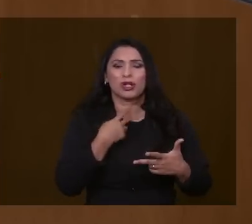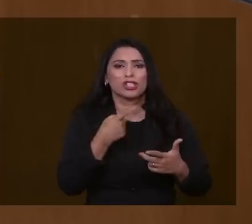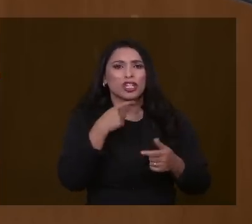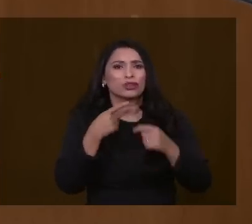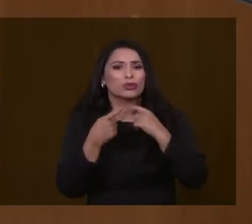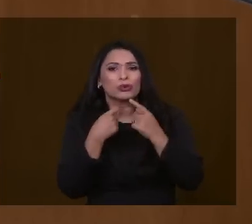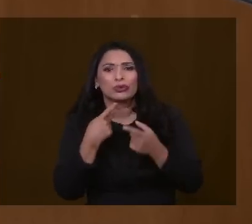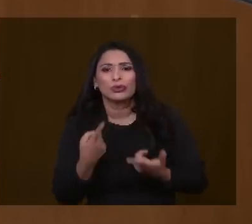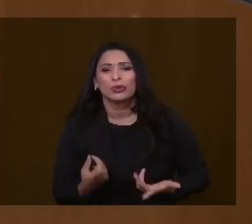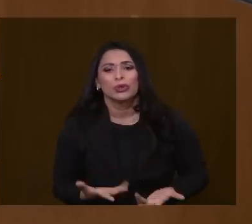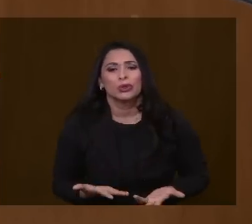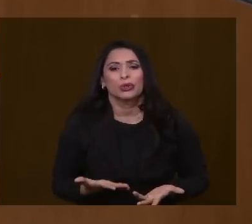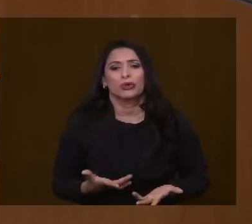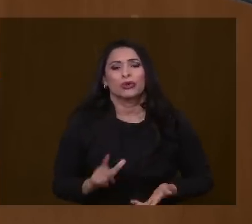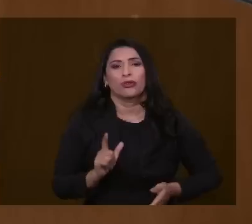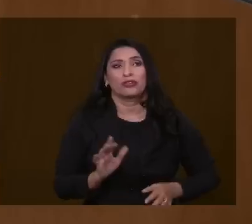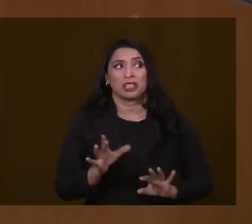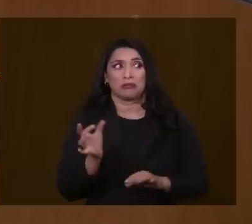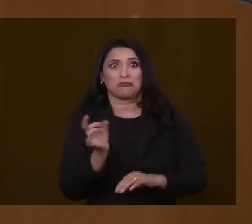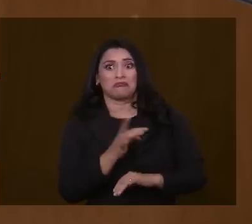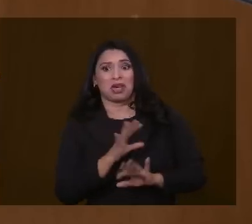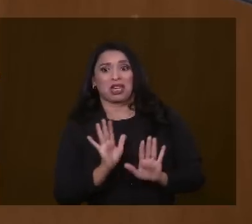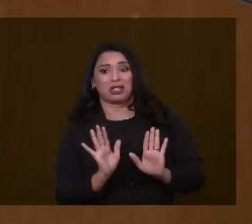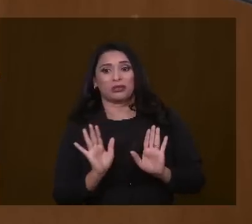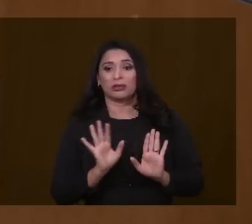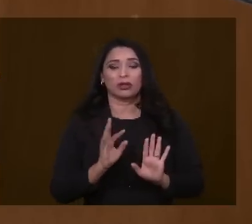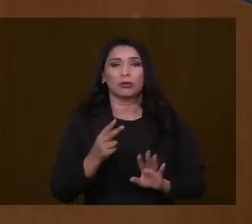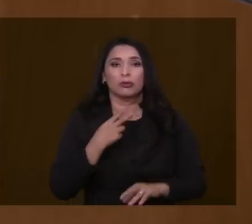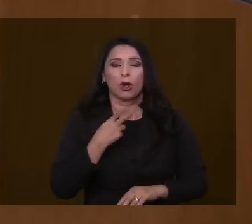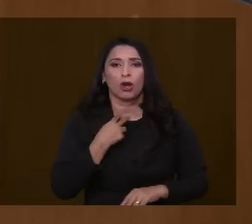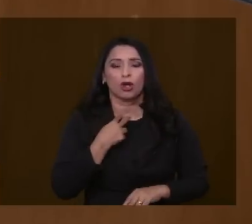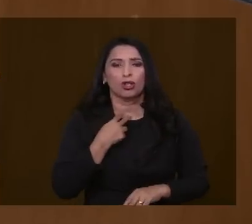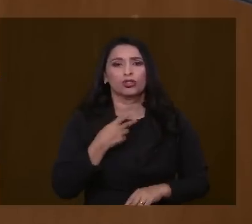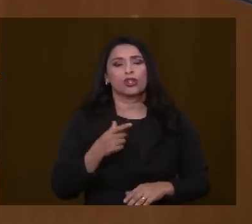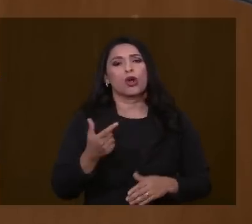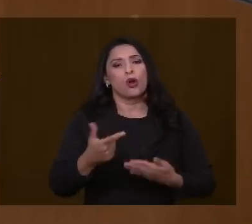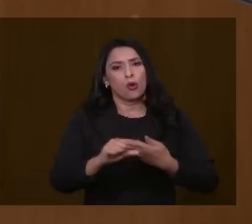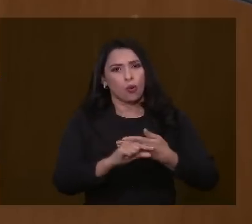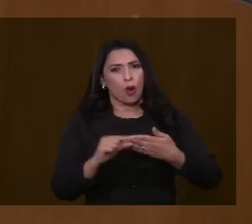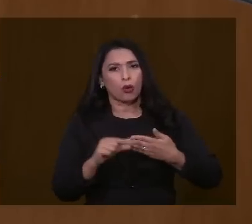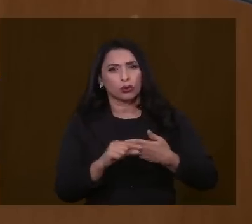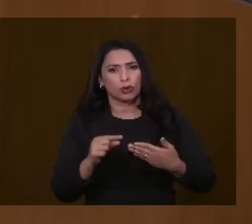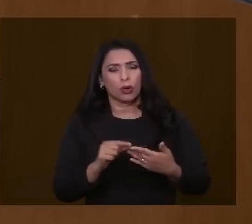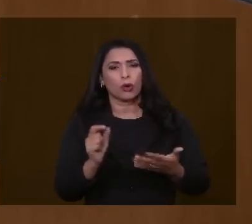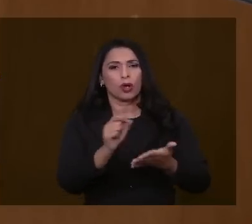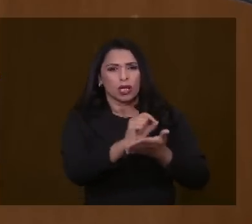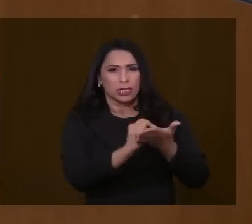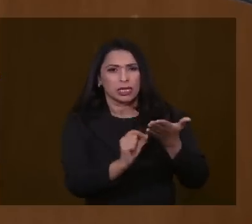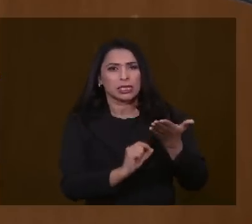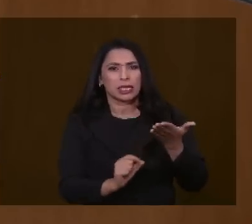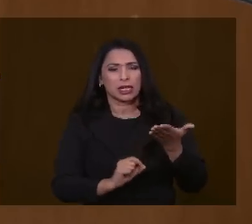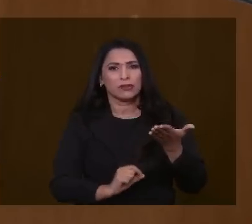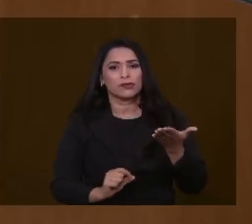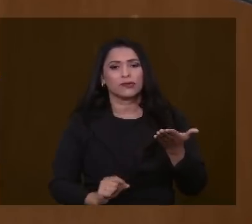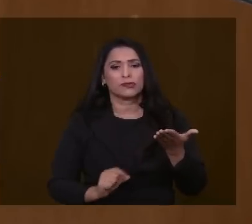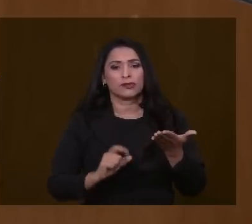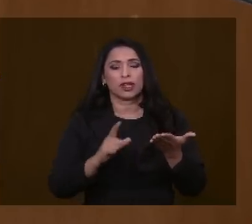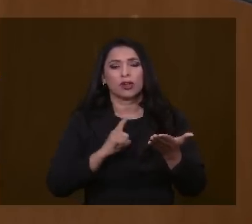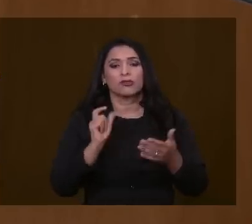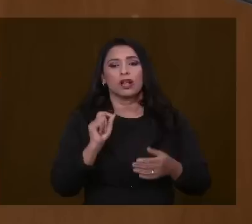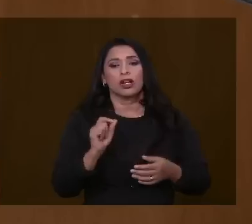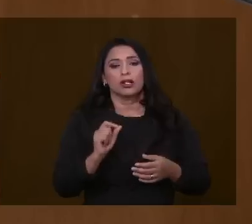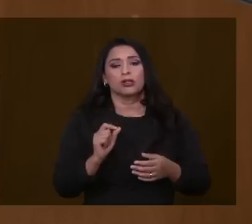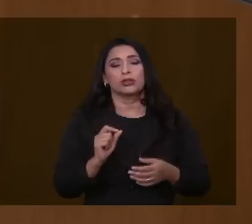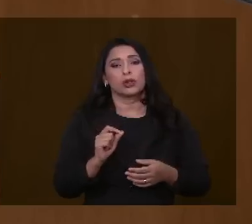a hesitação. Stefan Zweig tem inspirado a interpretação para a derrota sofrida